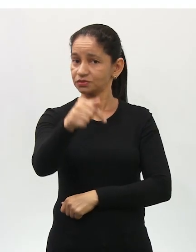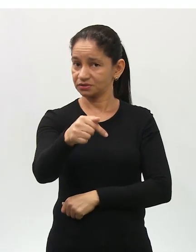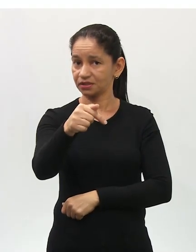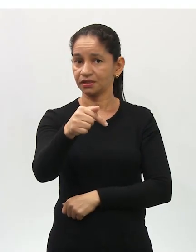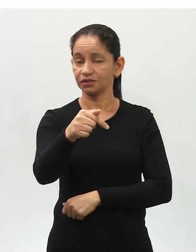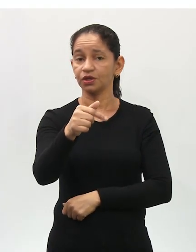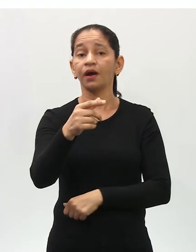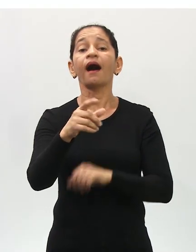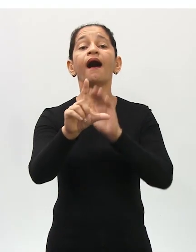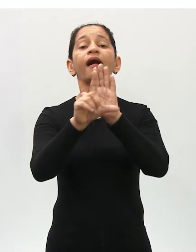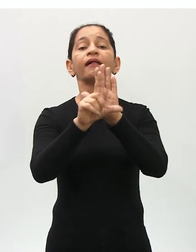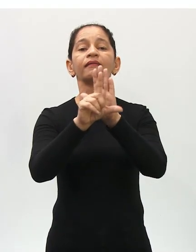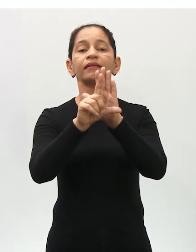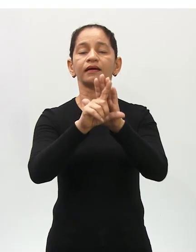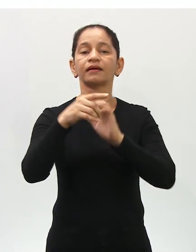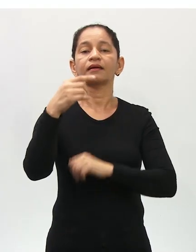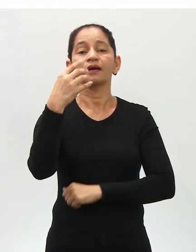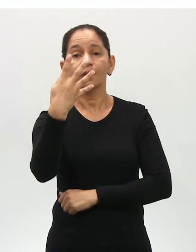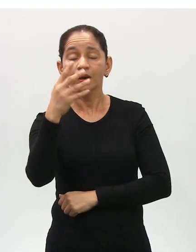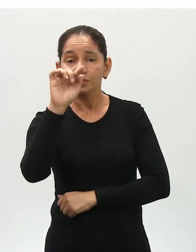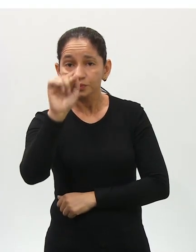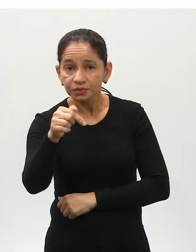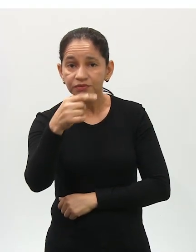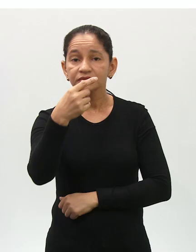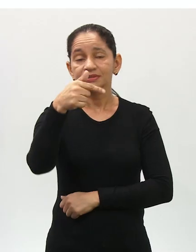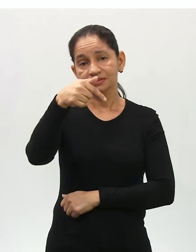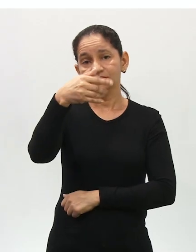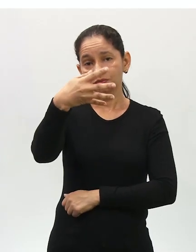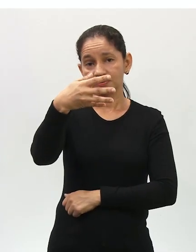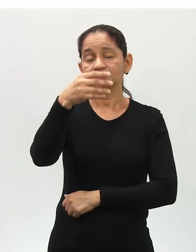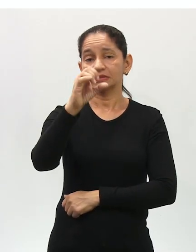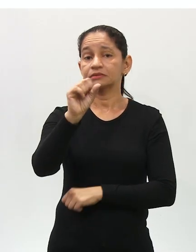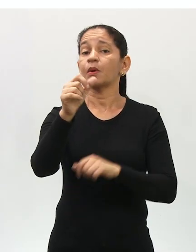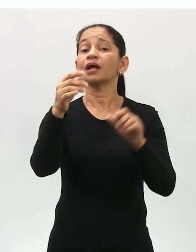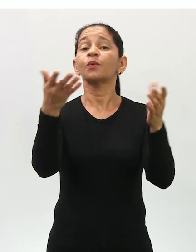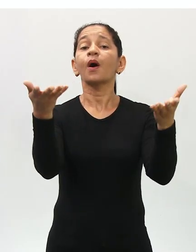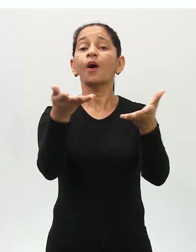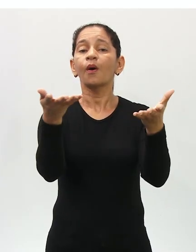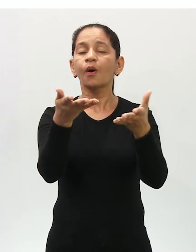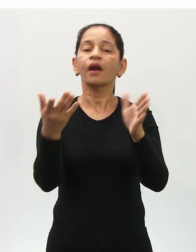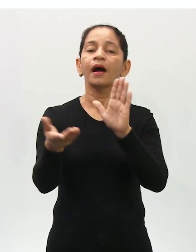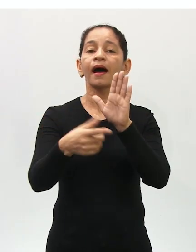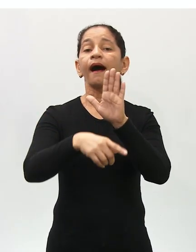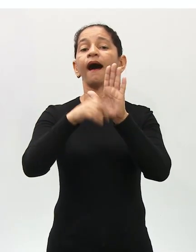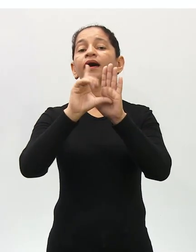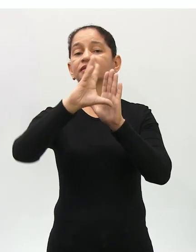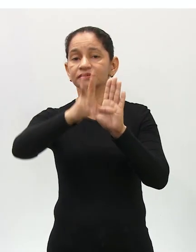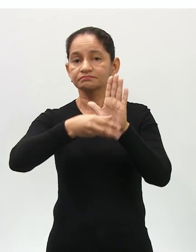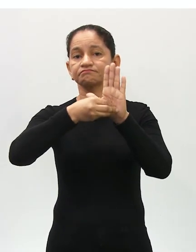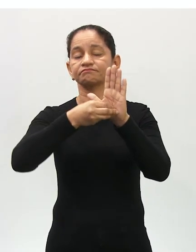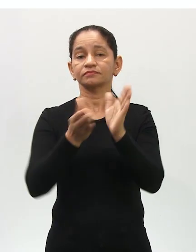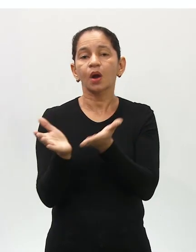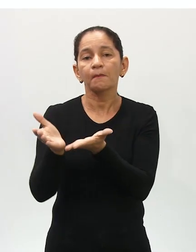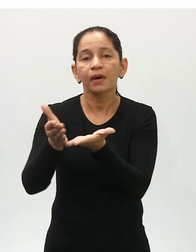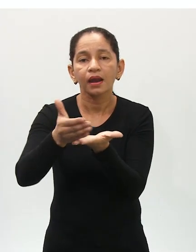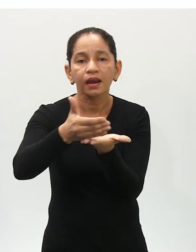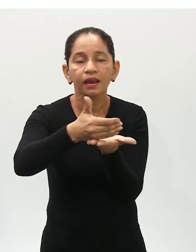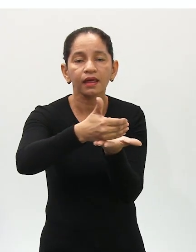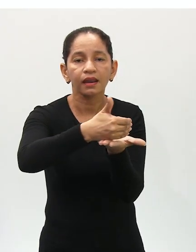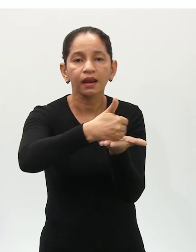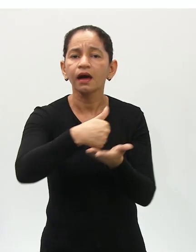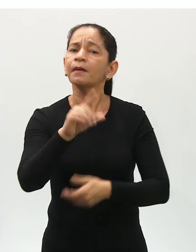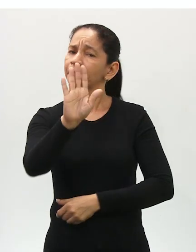da Lei 4.320 de 1964. Mesmo não previstas formalmente, a arrecadação é